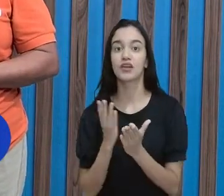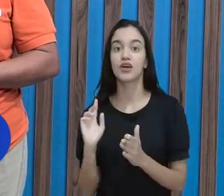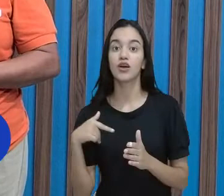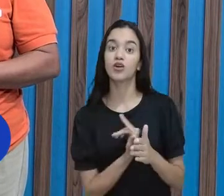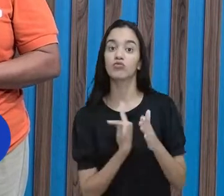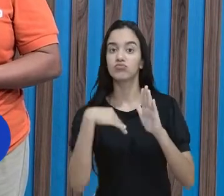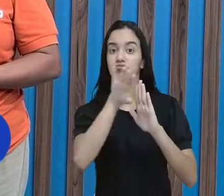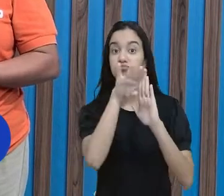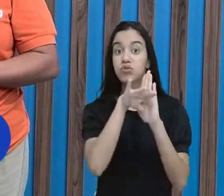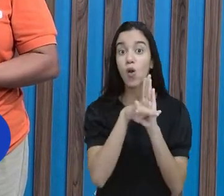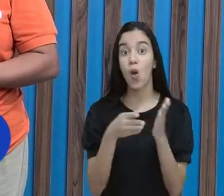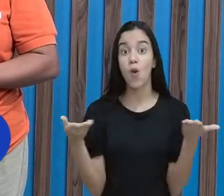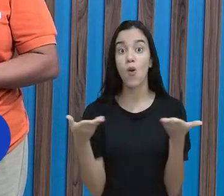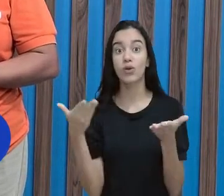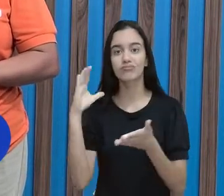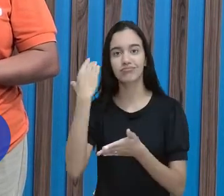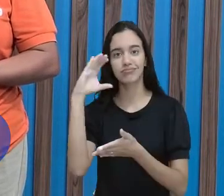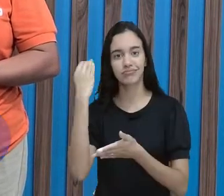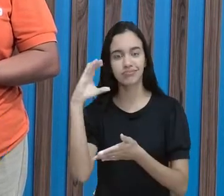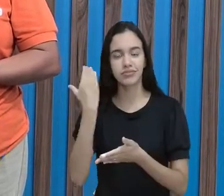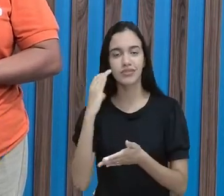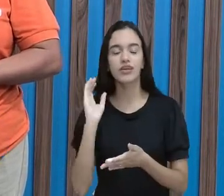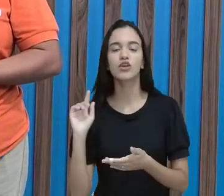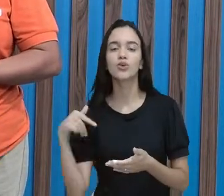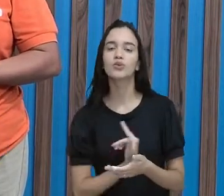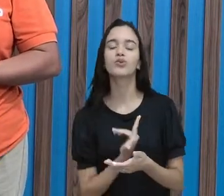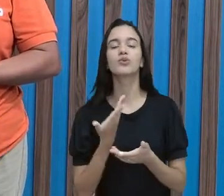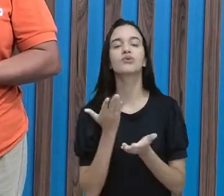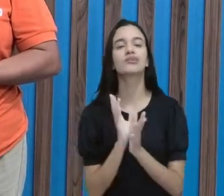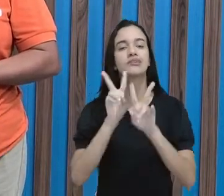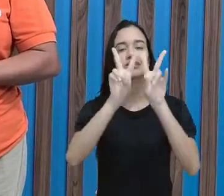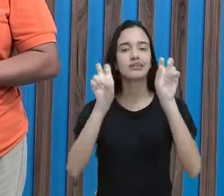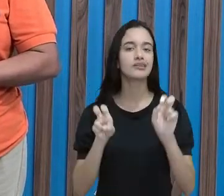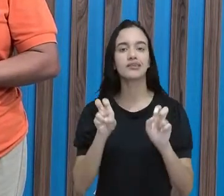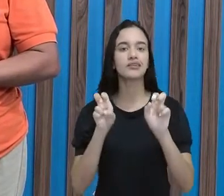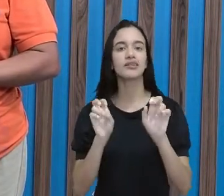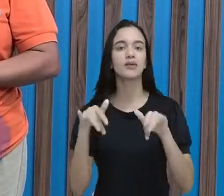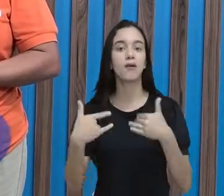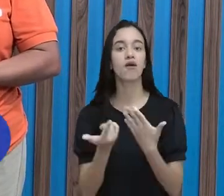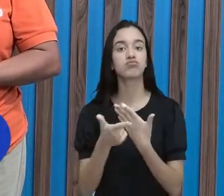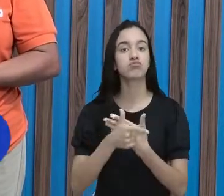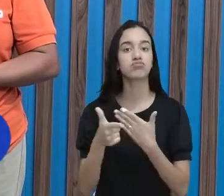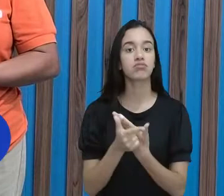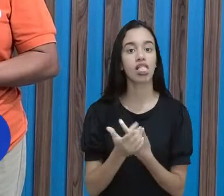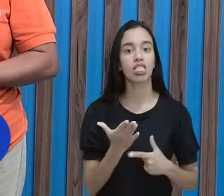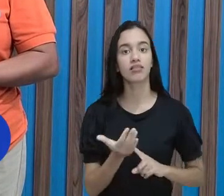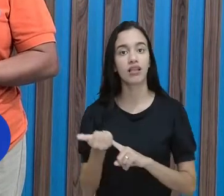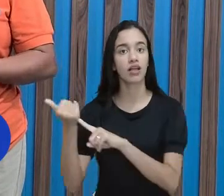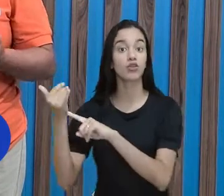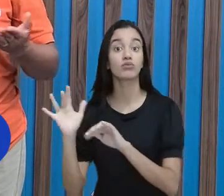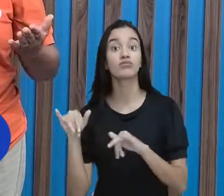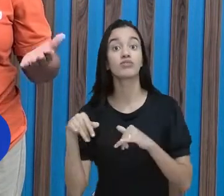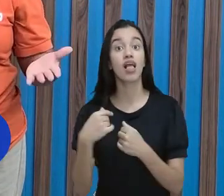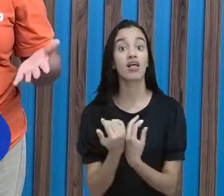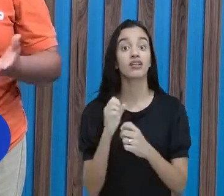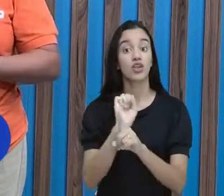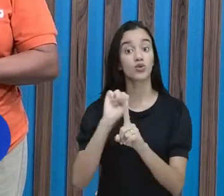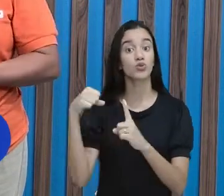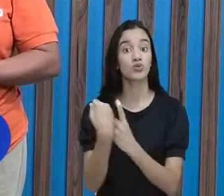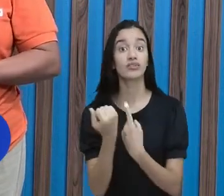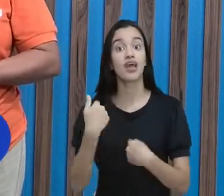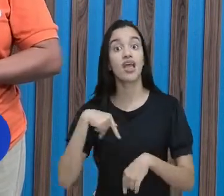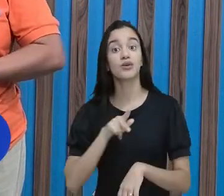componente curricular hoje é Ciências e o nosso tema é o papel da tecnologia na sociedade. Eu sou a